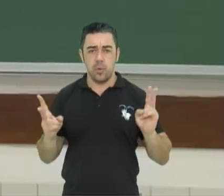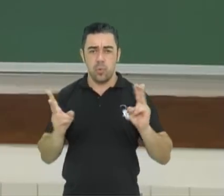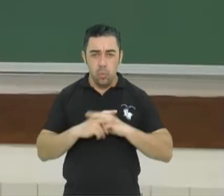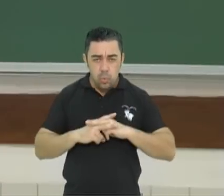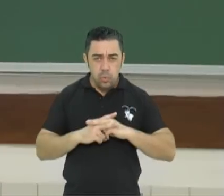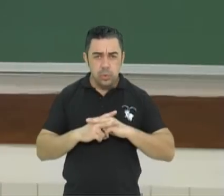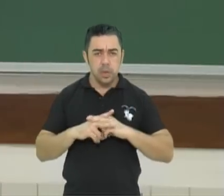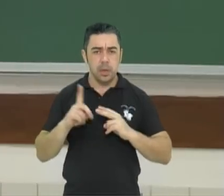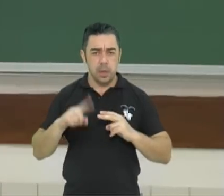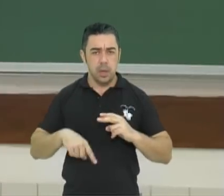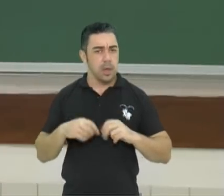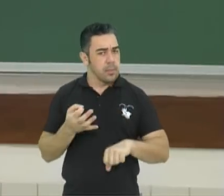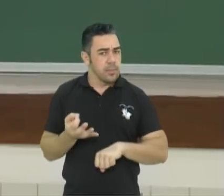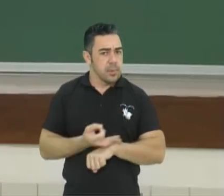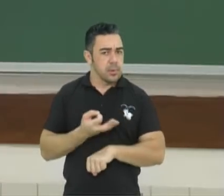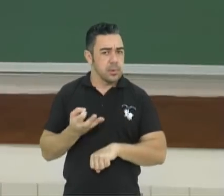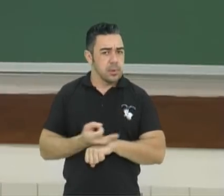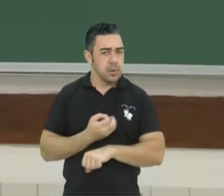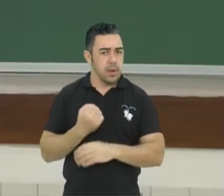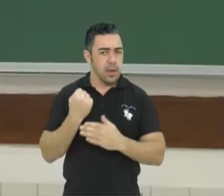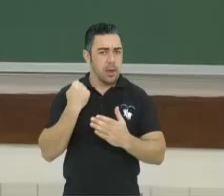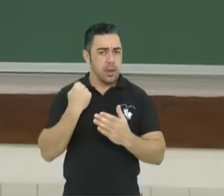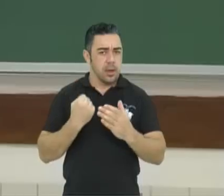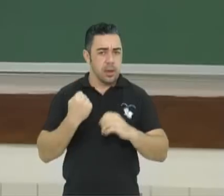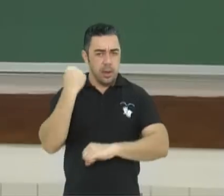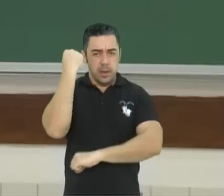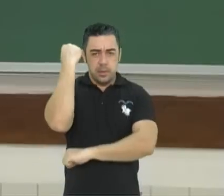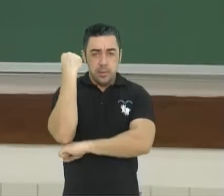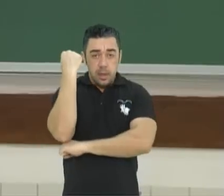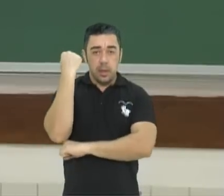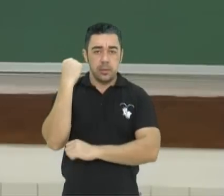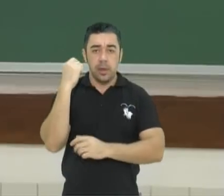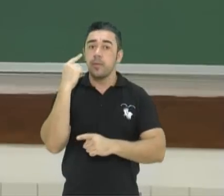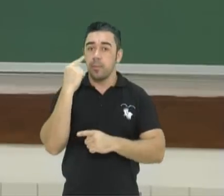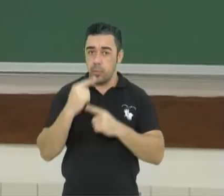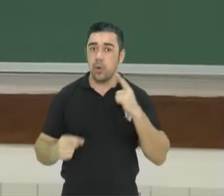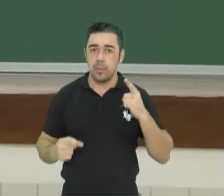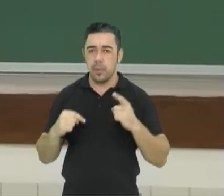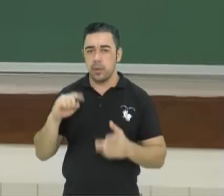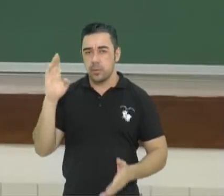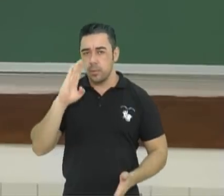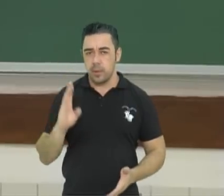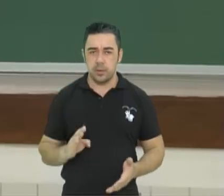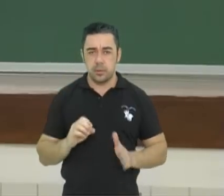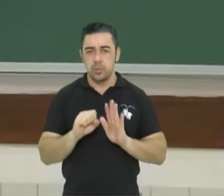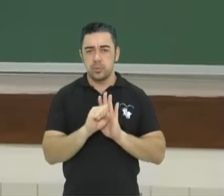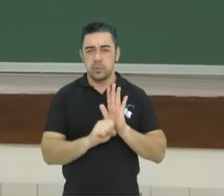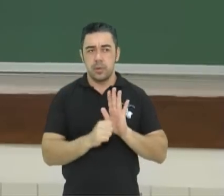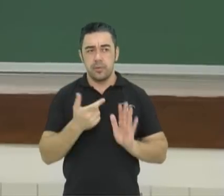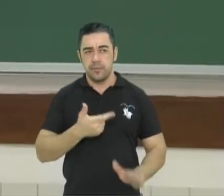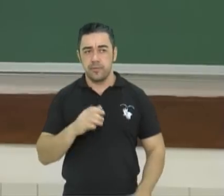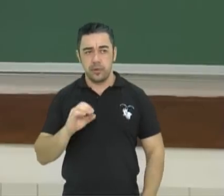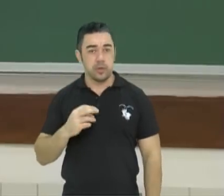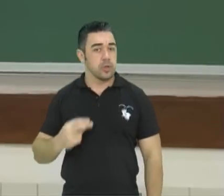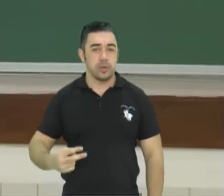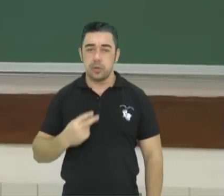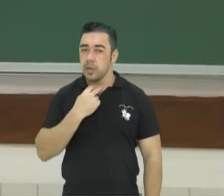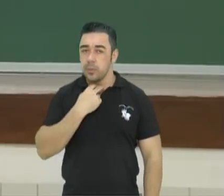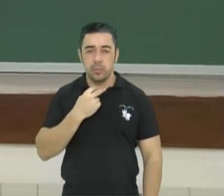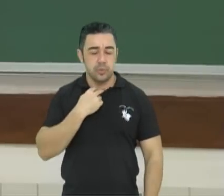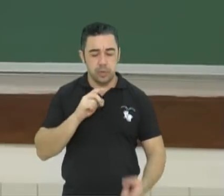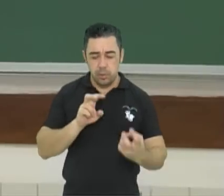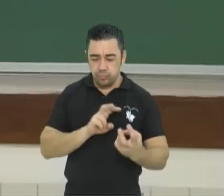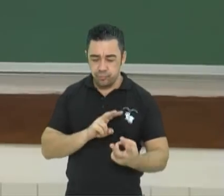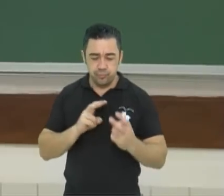movimento de resistência, essa capoeira, que durante algum tempo foi proibida no Brasil, né? Ali no século XX, não se podia